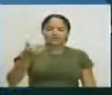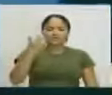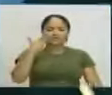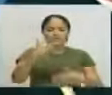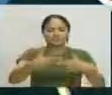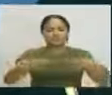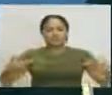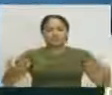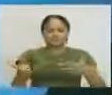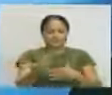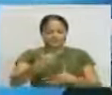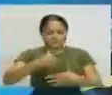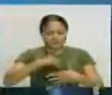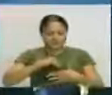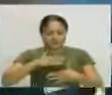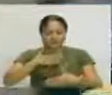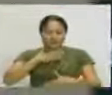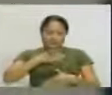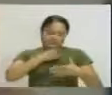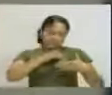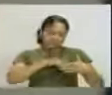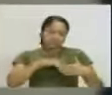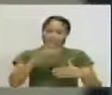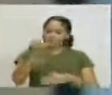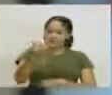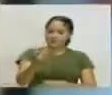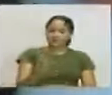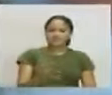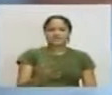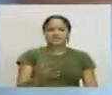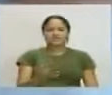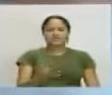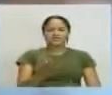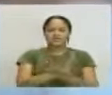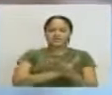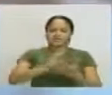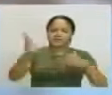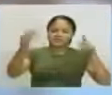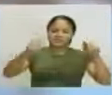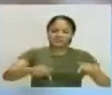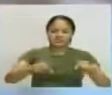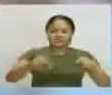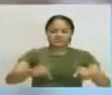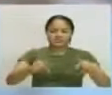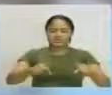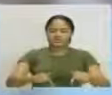que não é meu. Quantas vezes as coisas começam a acontecer aqui, assim?